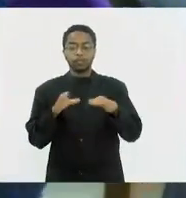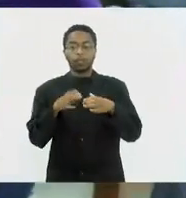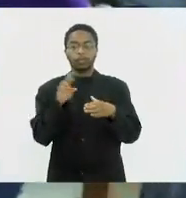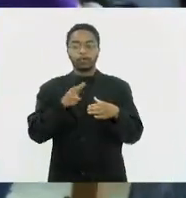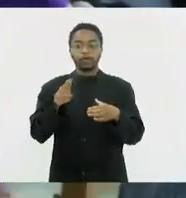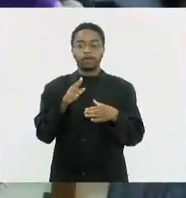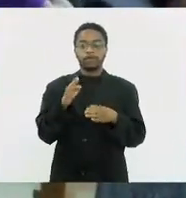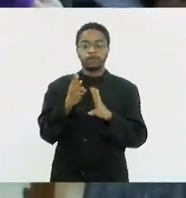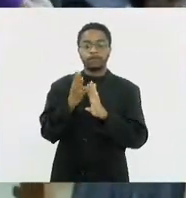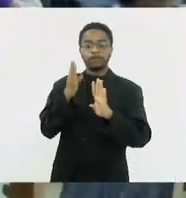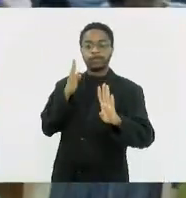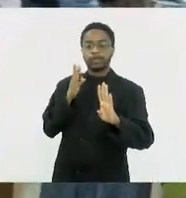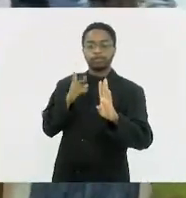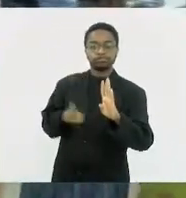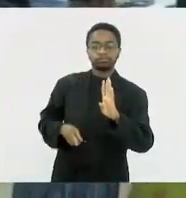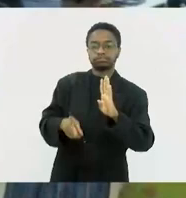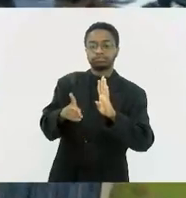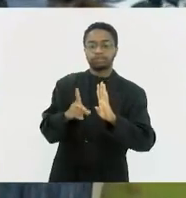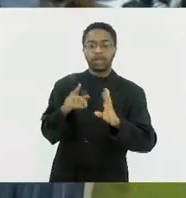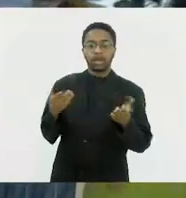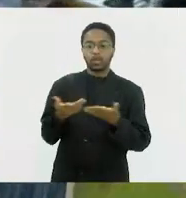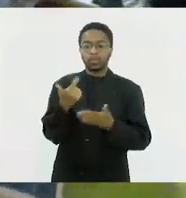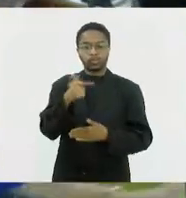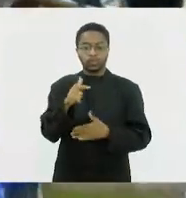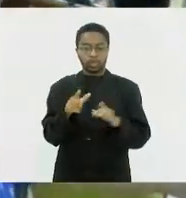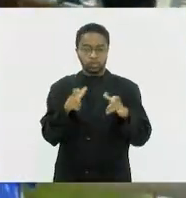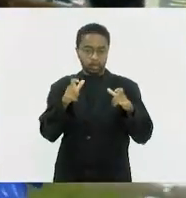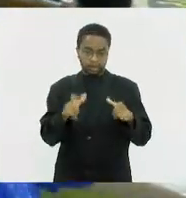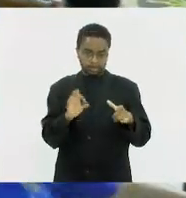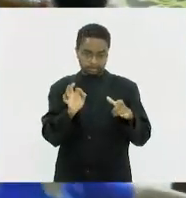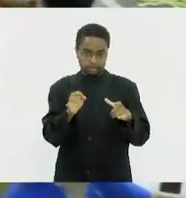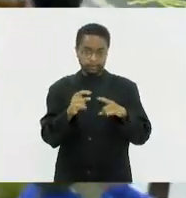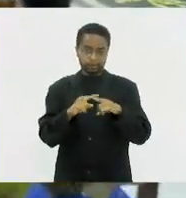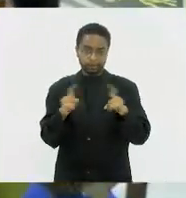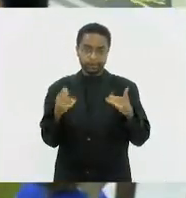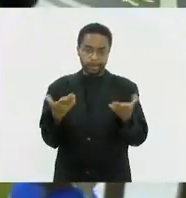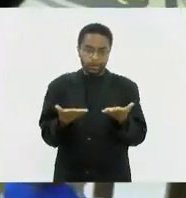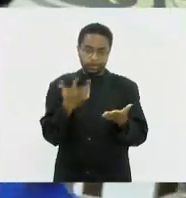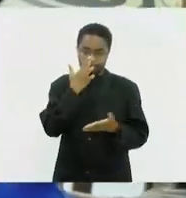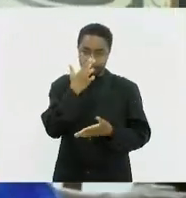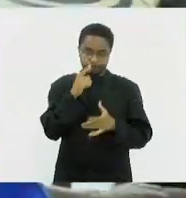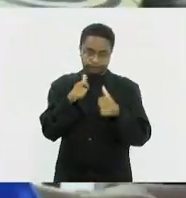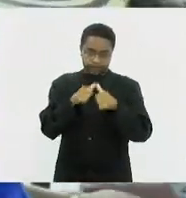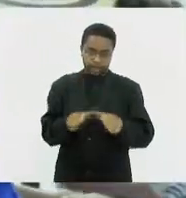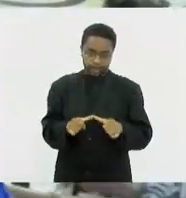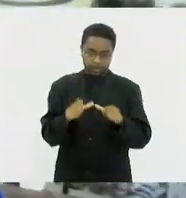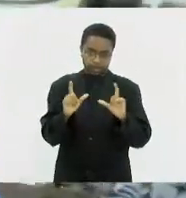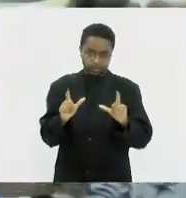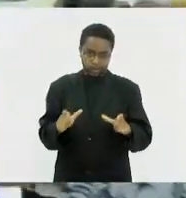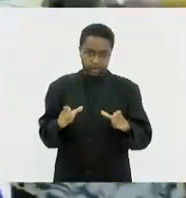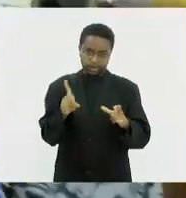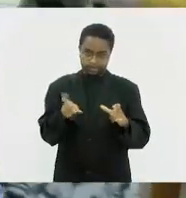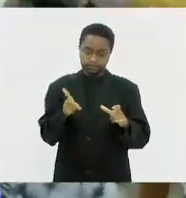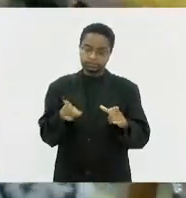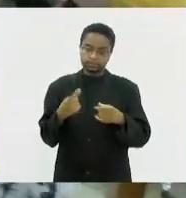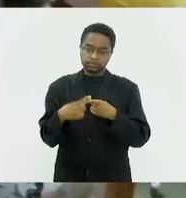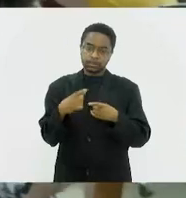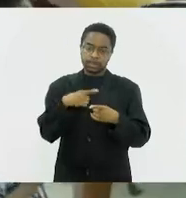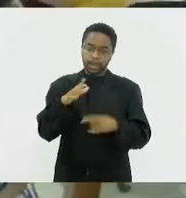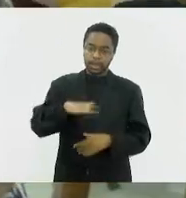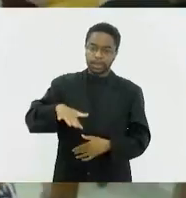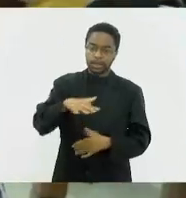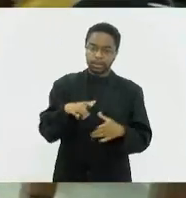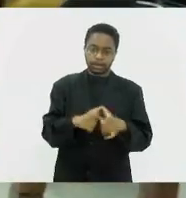sem lugar para reunir, agora estamos lá no rústico, né? Parece que vai ficar lá. Pelo menos lá tem um espaço grande na